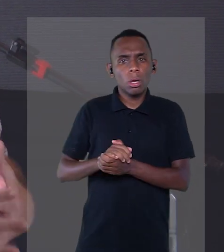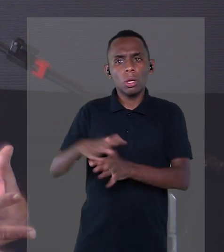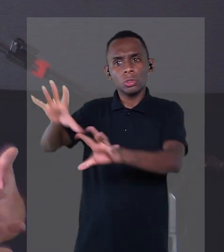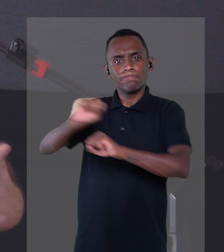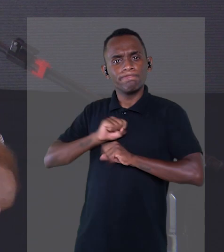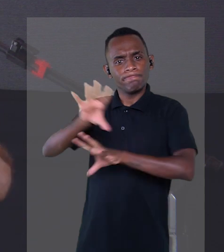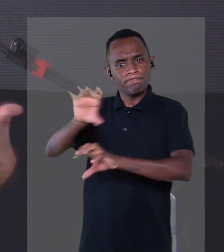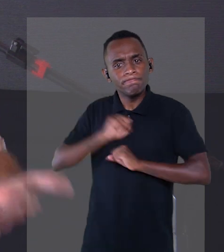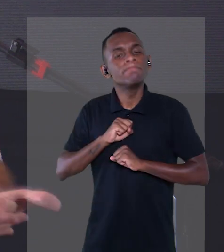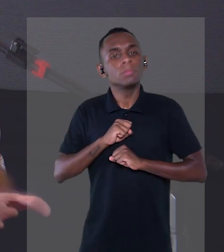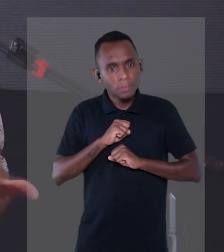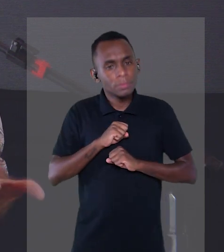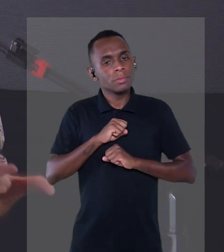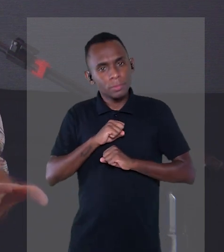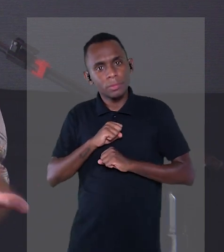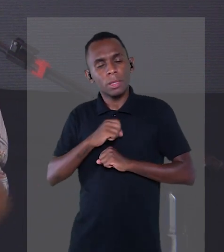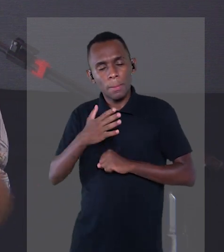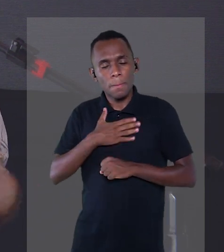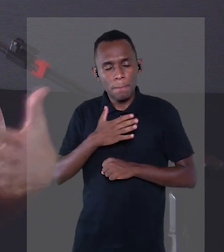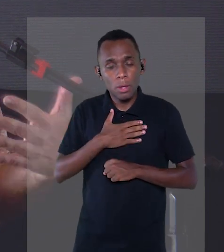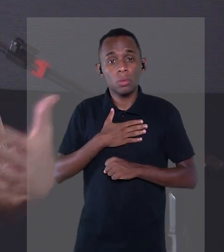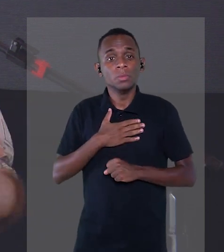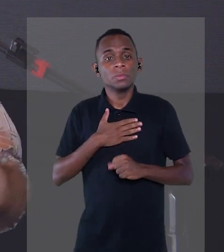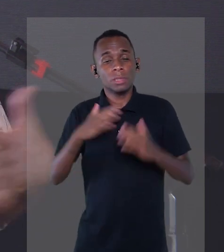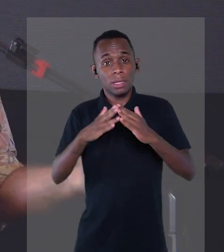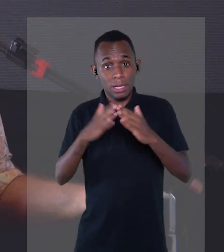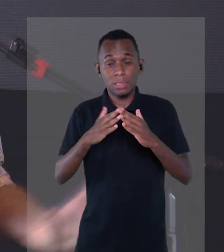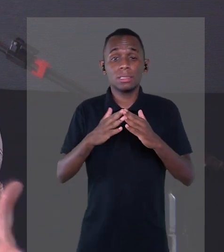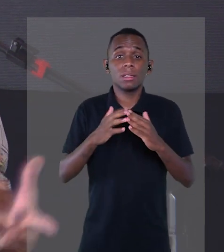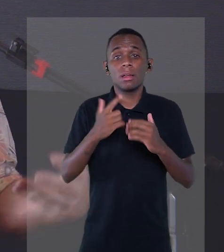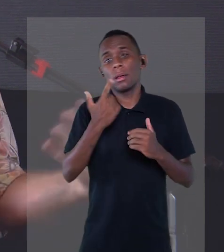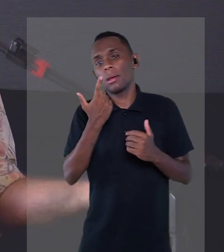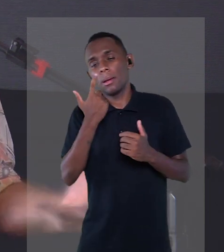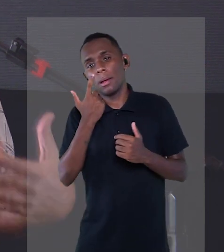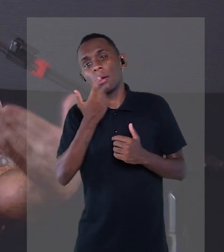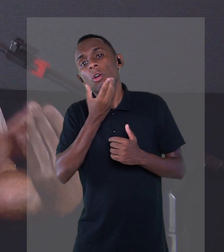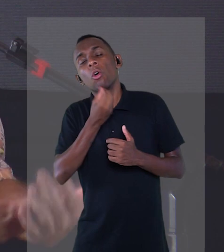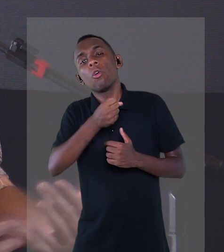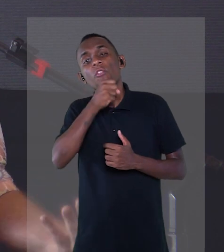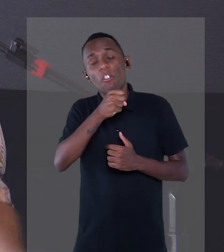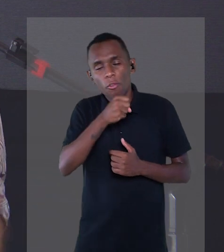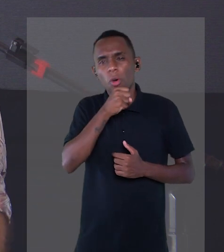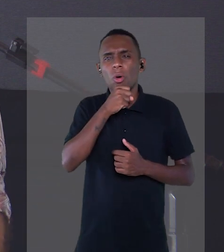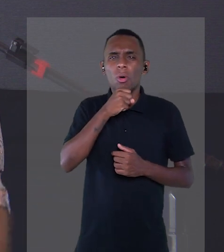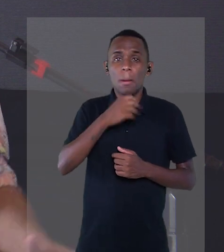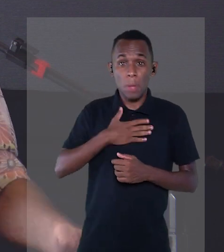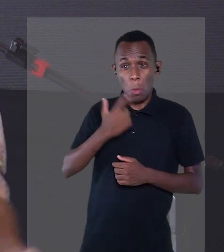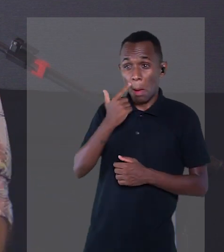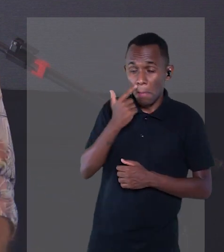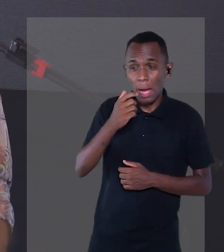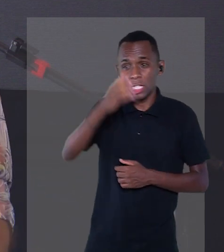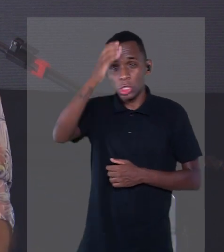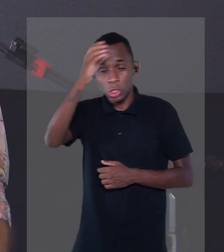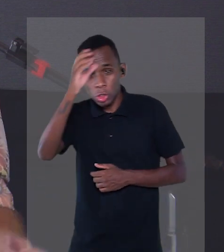ponto de encontro era lá na casa dos meus avós. Então tinha meu pai tocando com os amigos, os meus tios, e aquilo